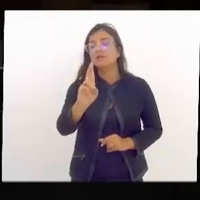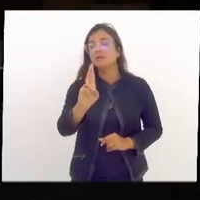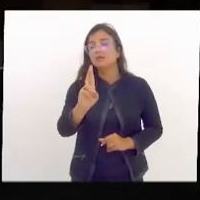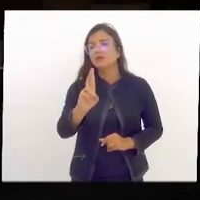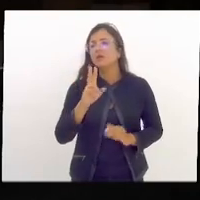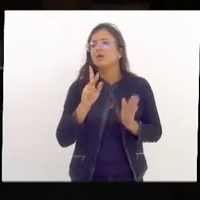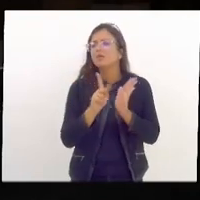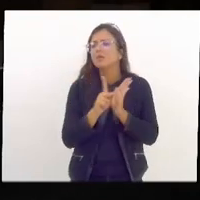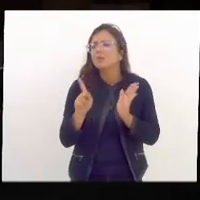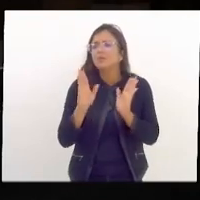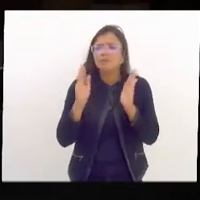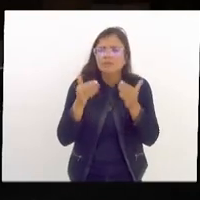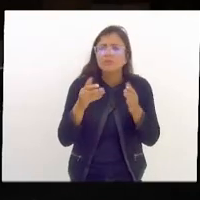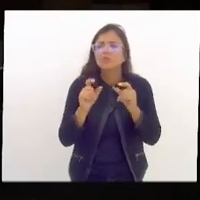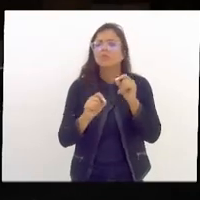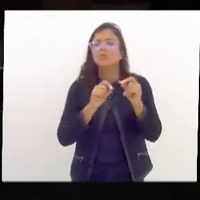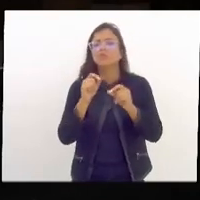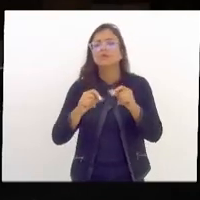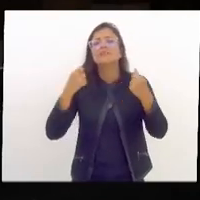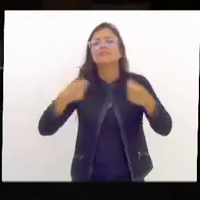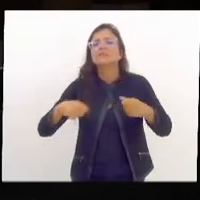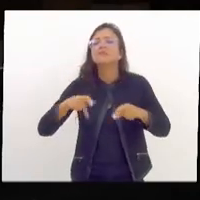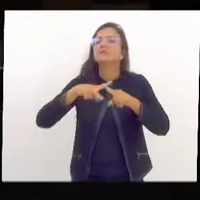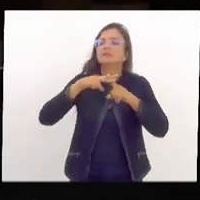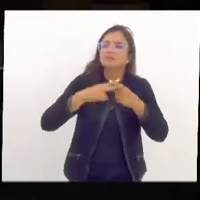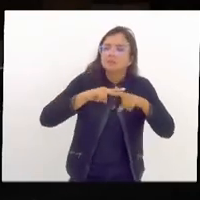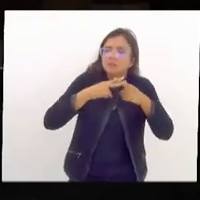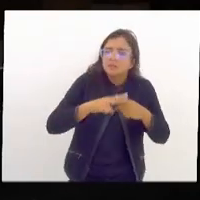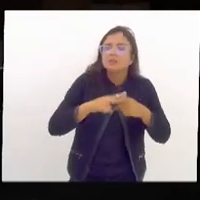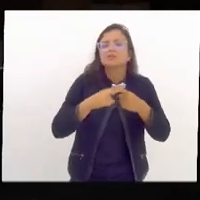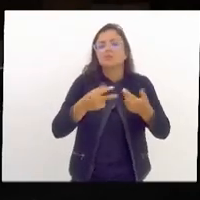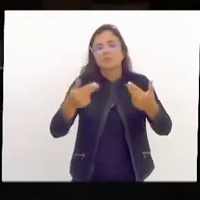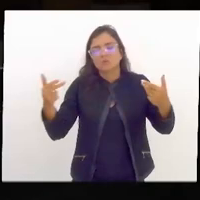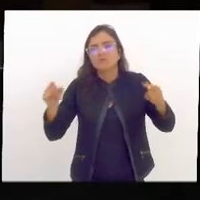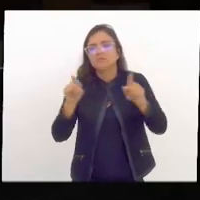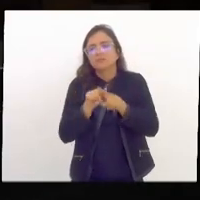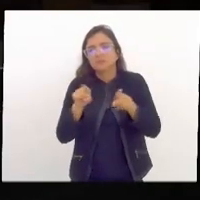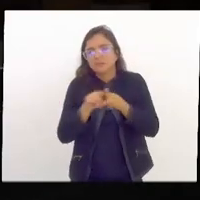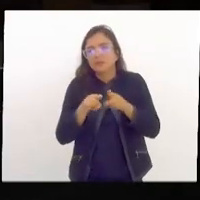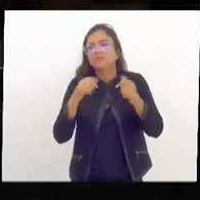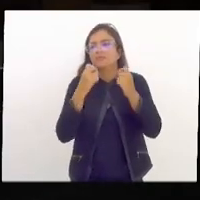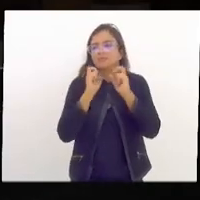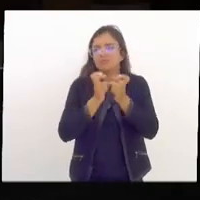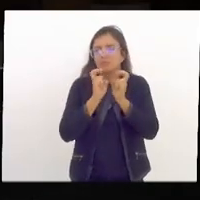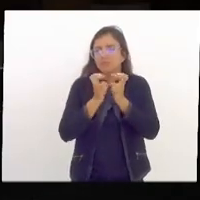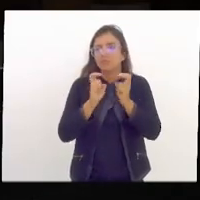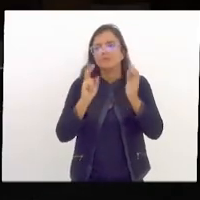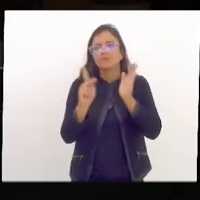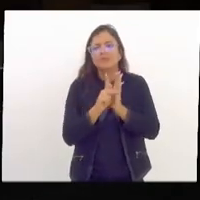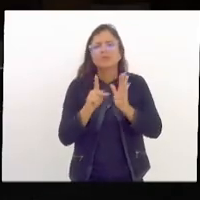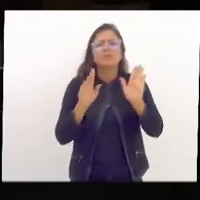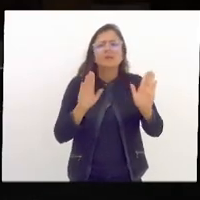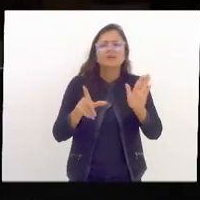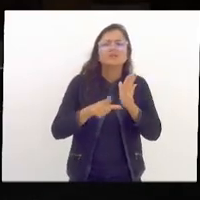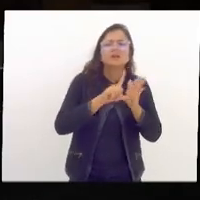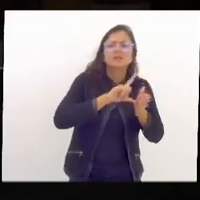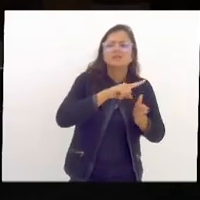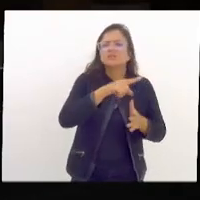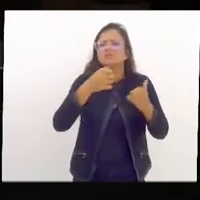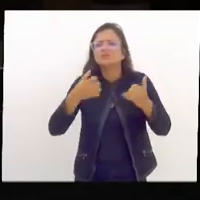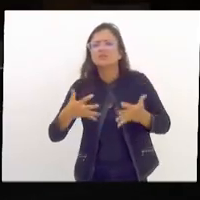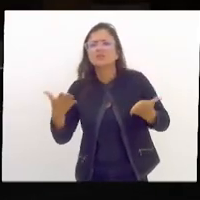para o sistema viário necessária à manutenção e operação do serviço de transporte. Mas ele respondeu primeiro que era para fazer equilíbrio o quê?